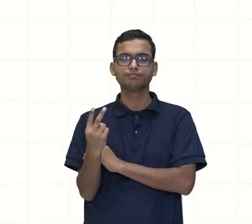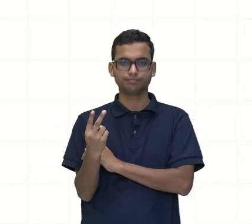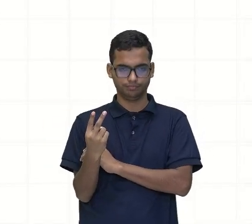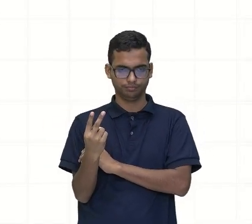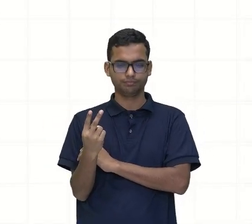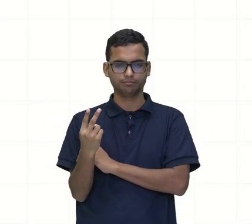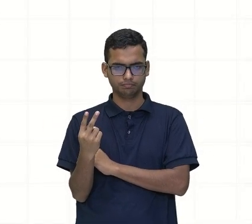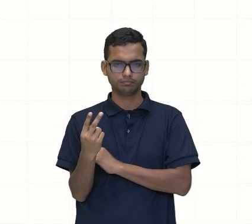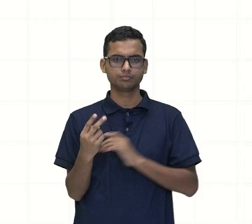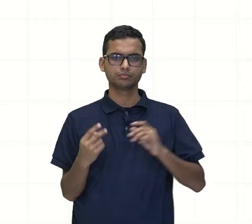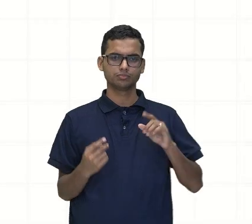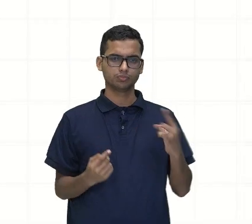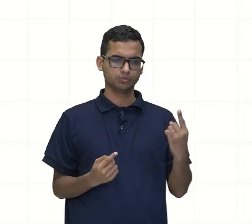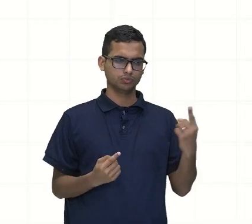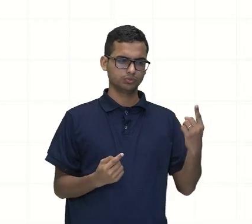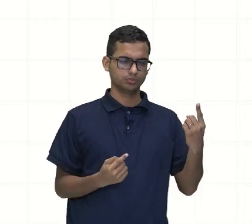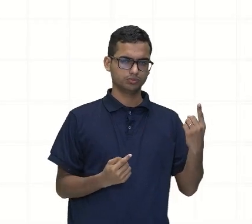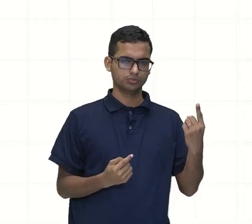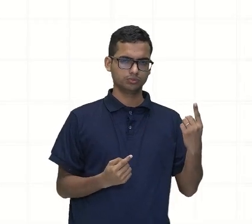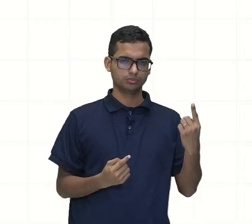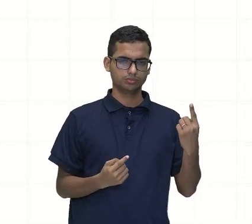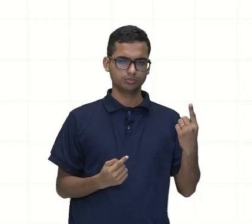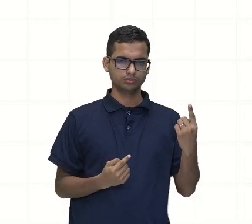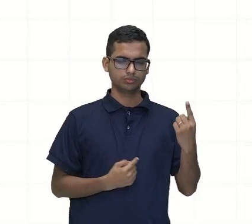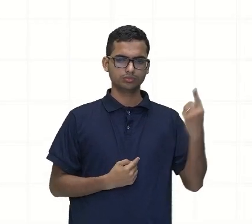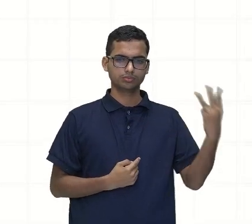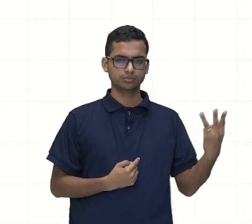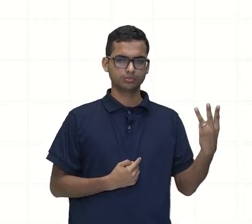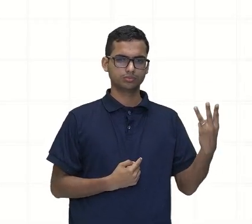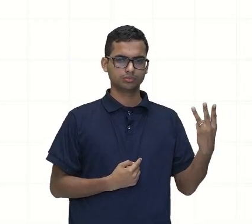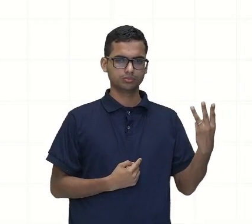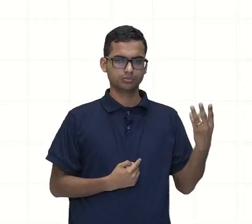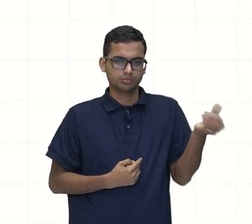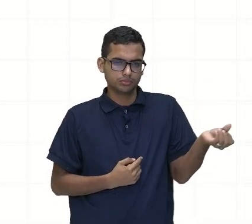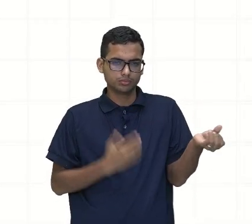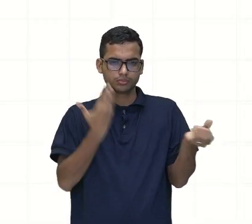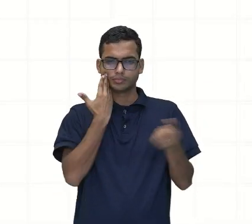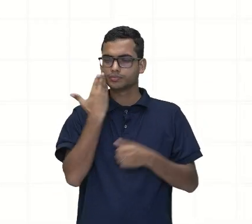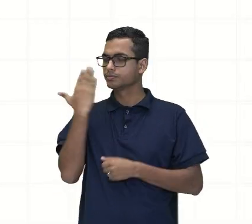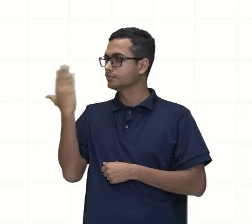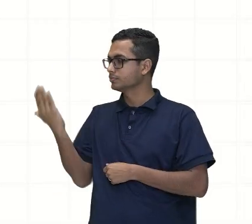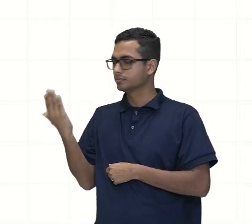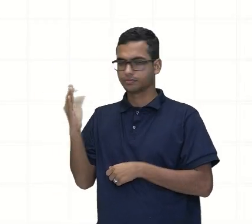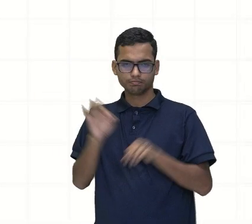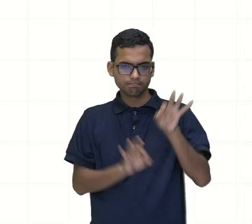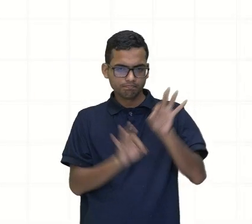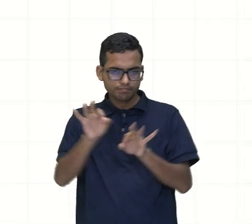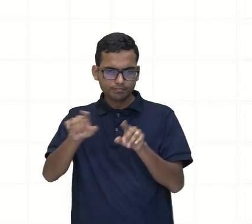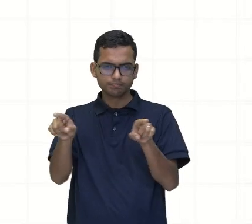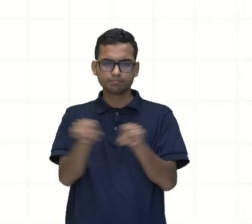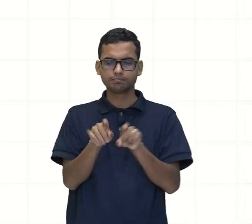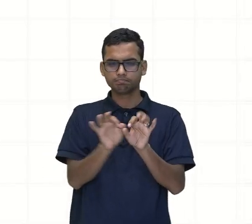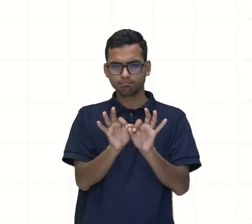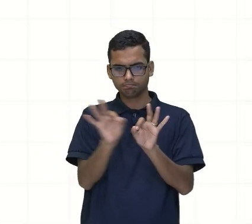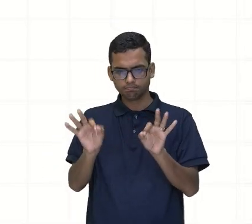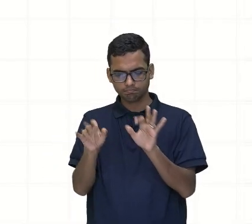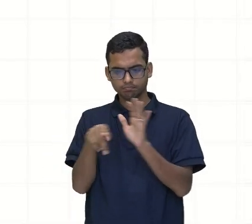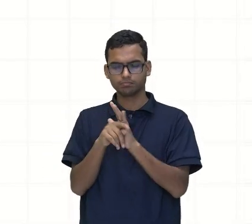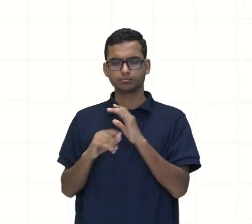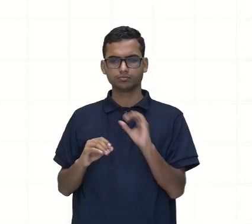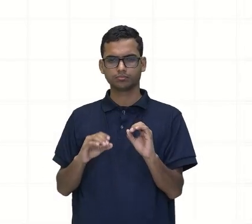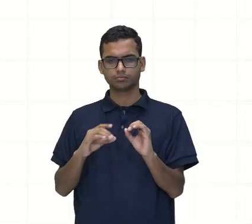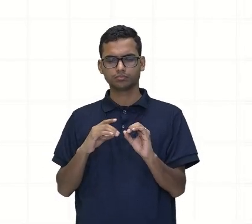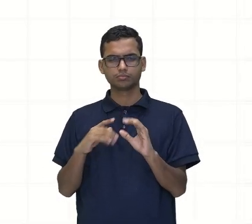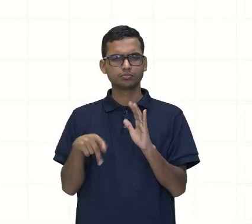aqui está o menos 3, aqui está o menos 2. Aqui, a distância do zero para o R